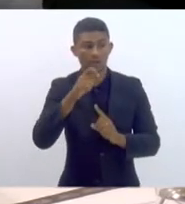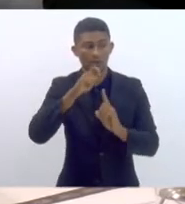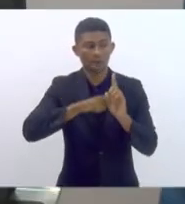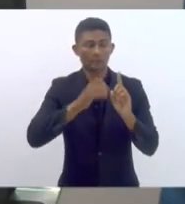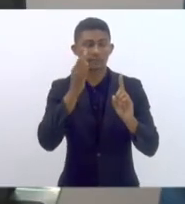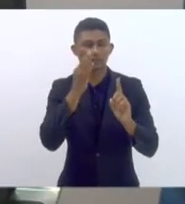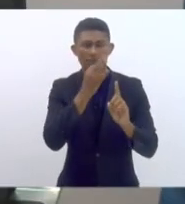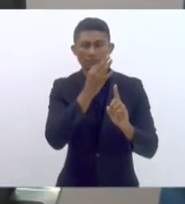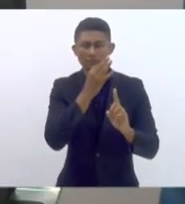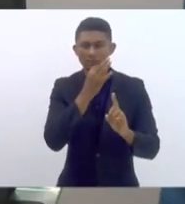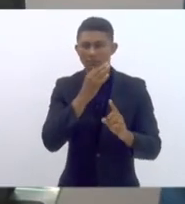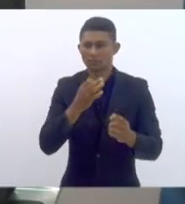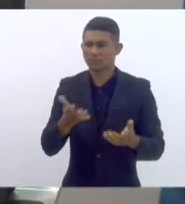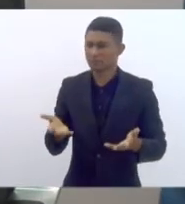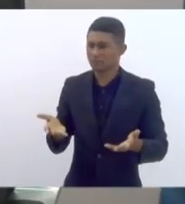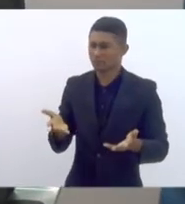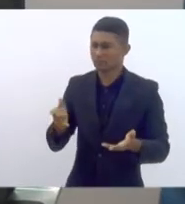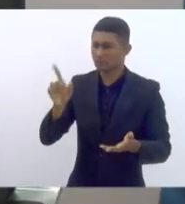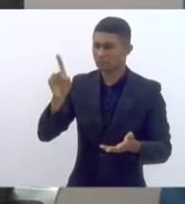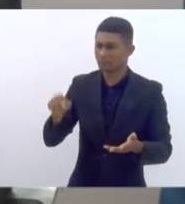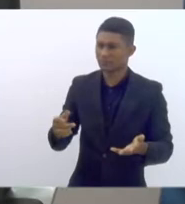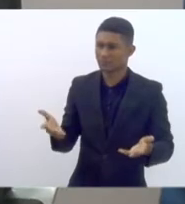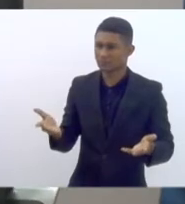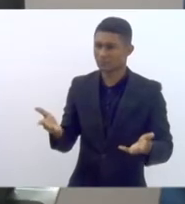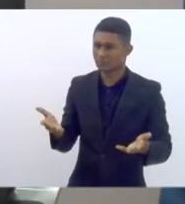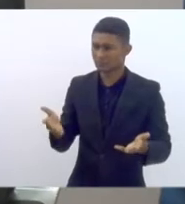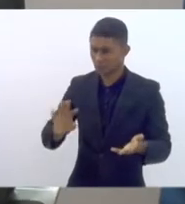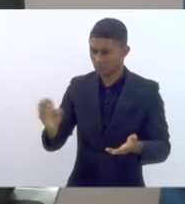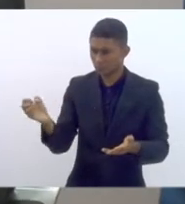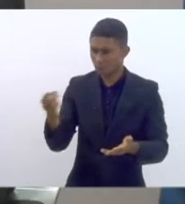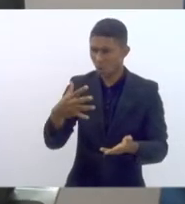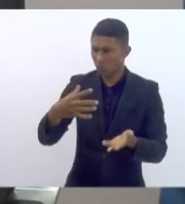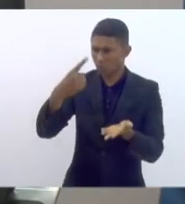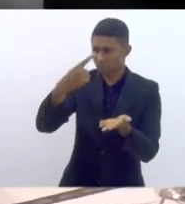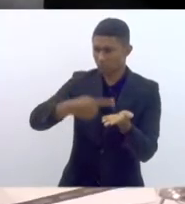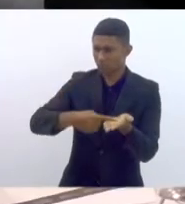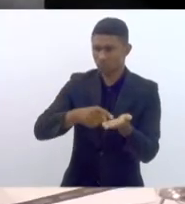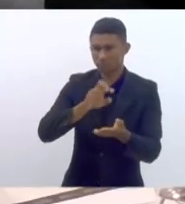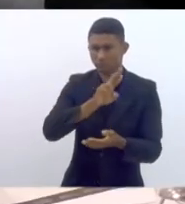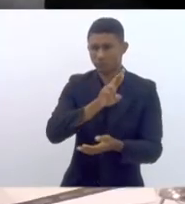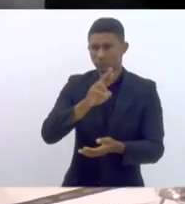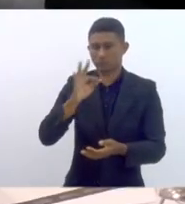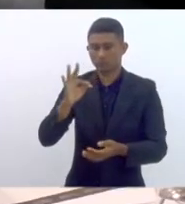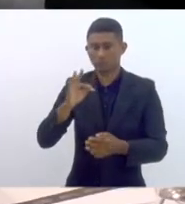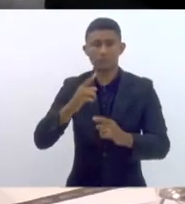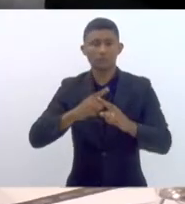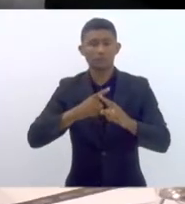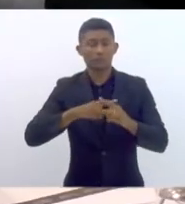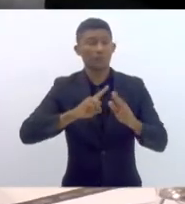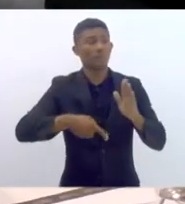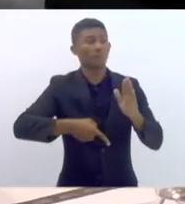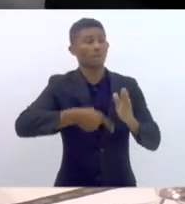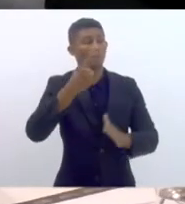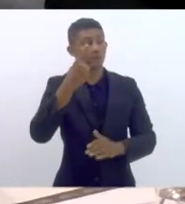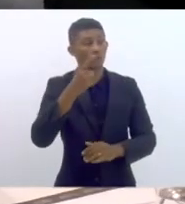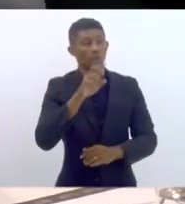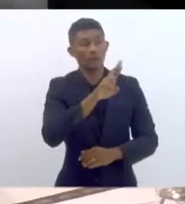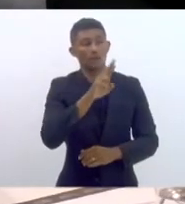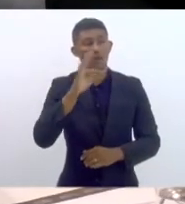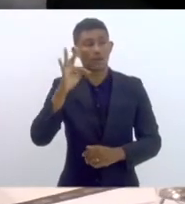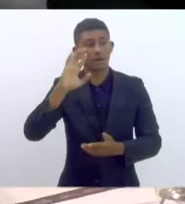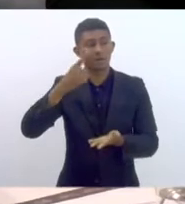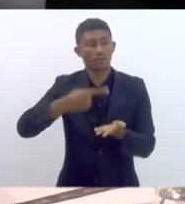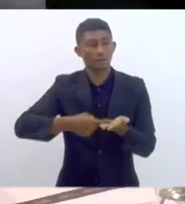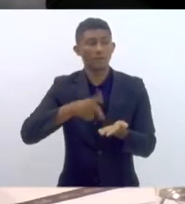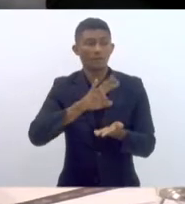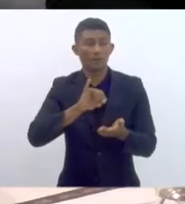De setembro de 17. Exatamente. O novo regime. O primeiro regime vai ser alterado pelo novo regime, no